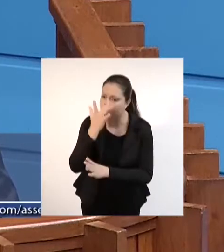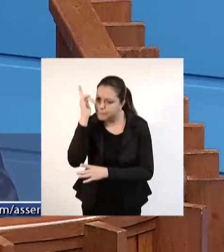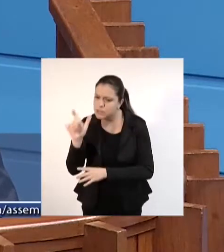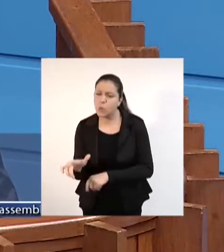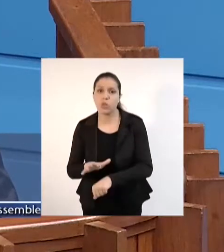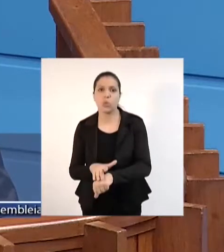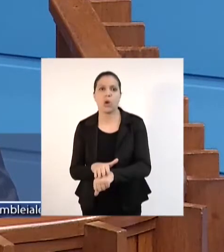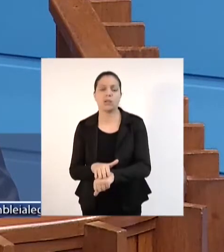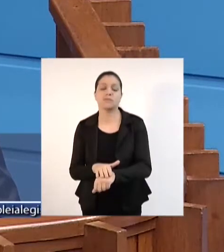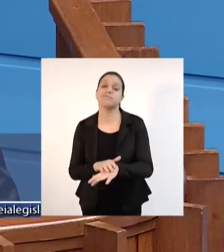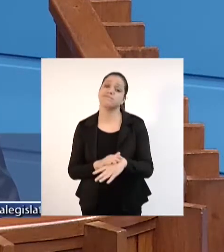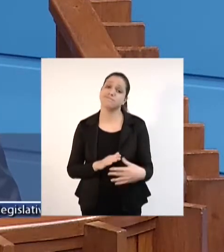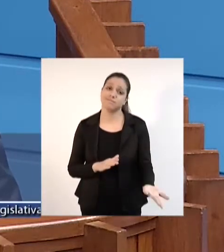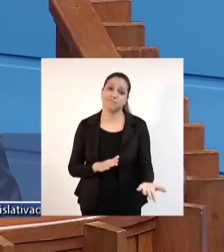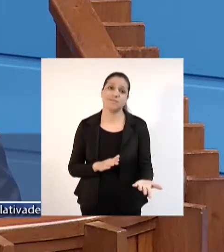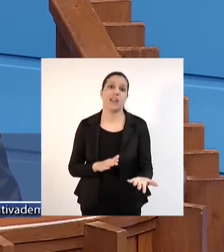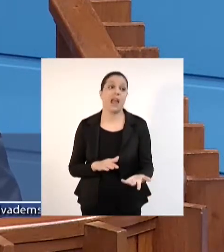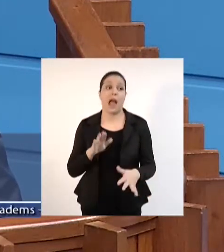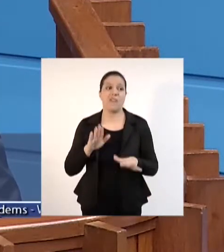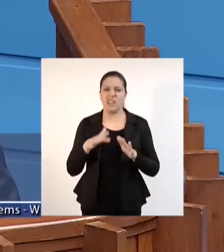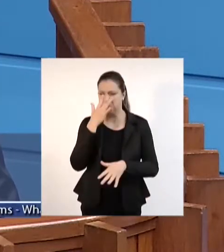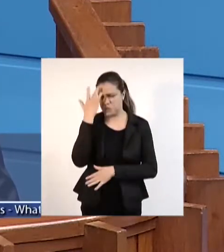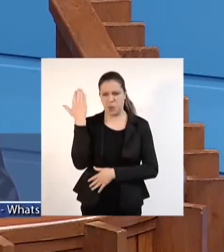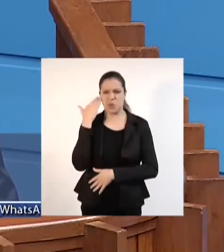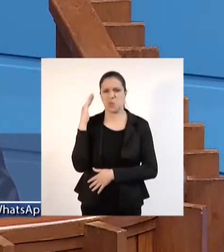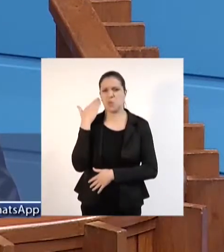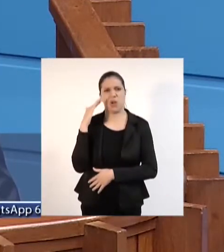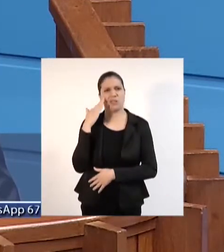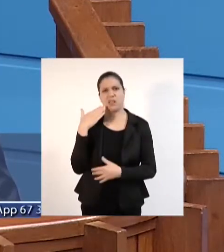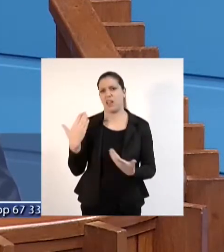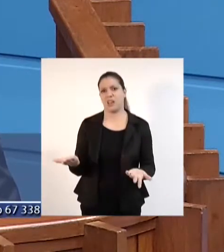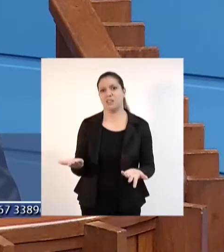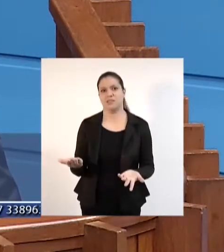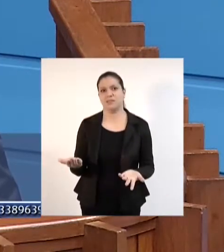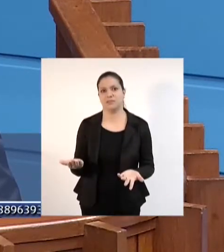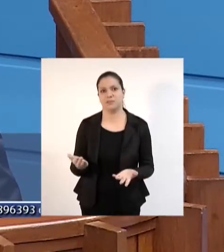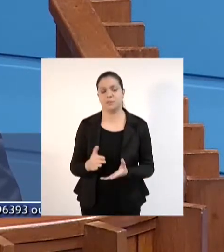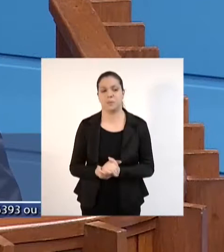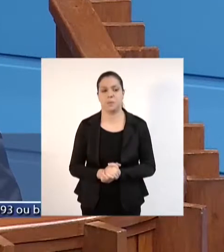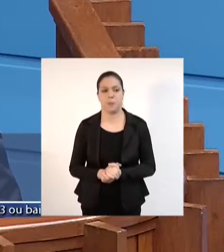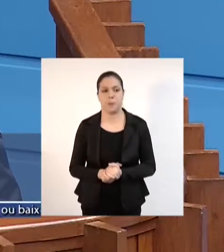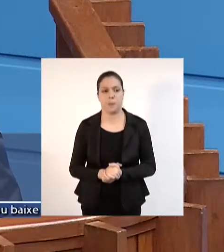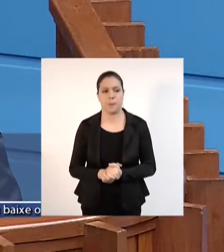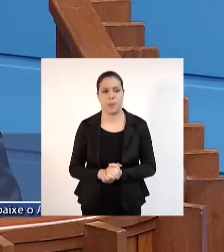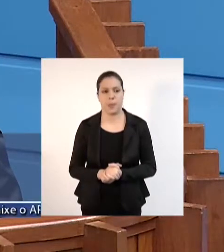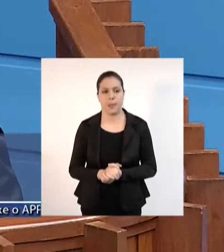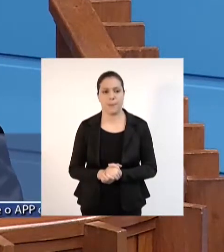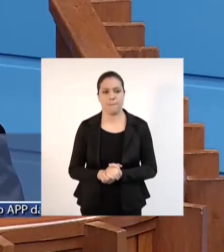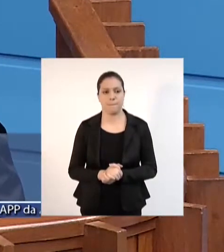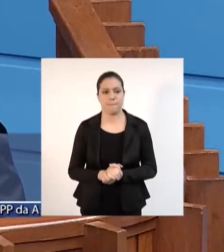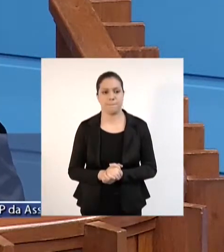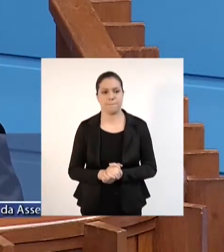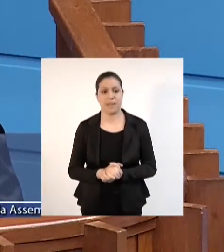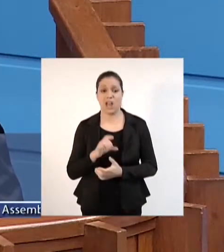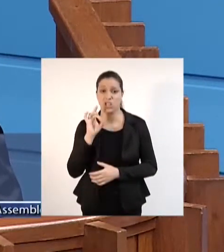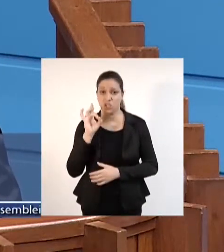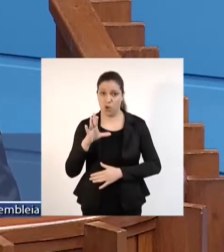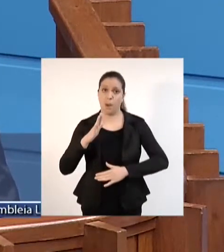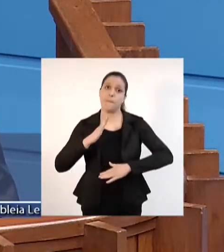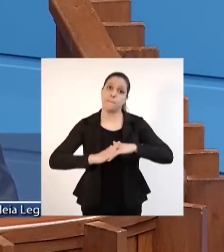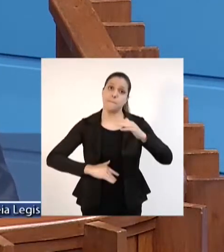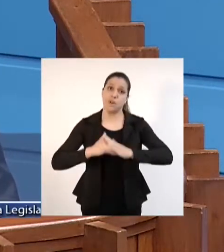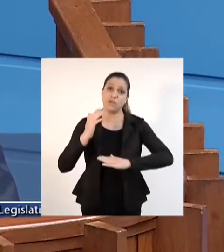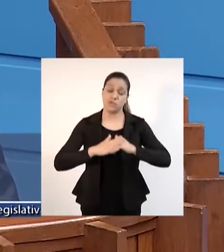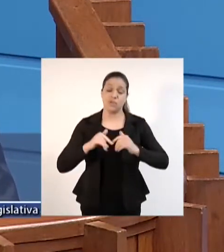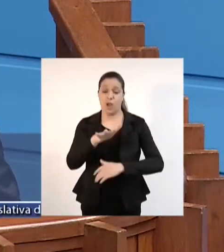E, pior, não são compreendidos, entendidos pelas outras pessoas. Somente profissionais da saúde, da área